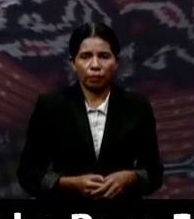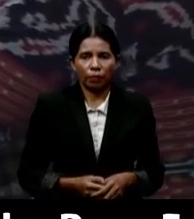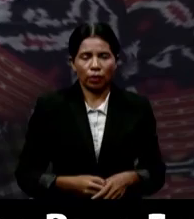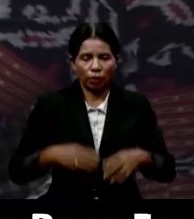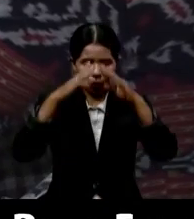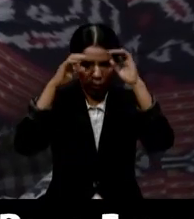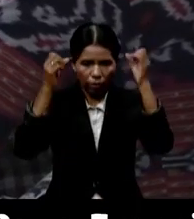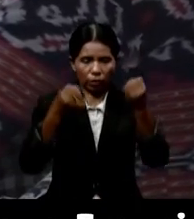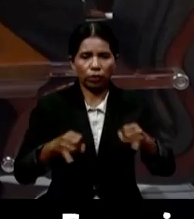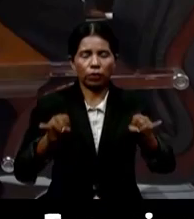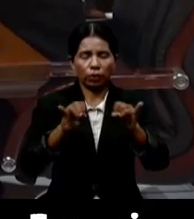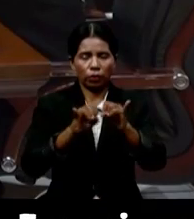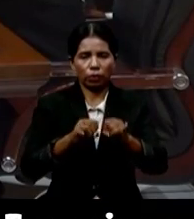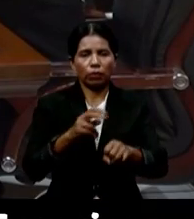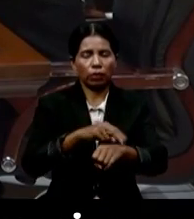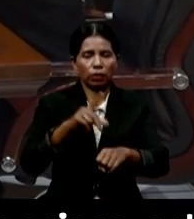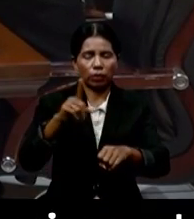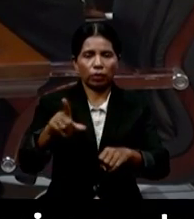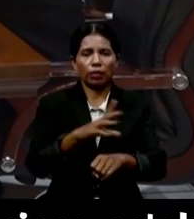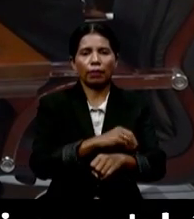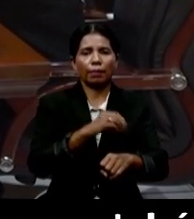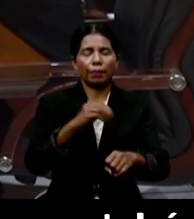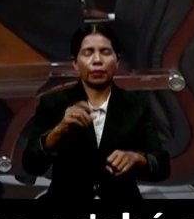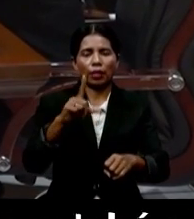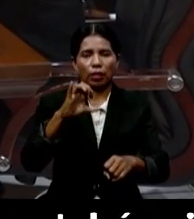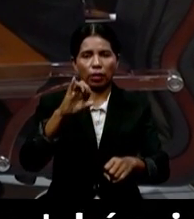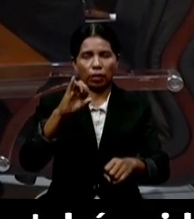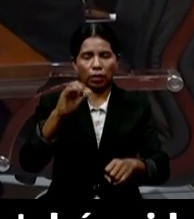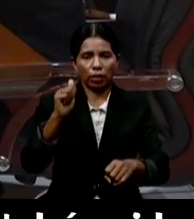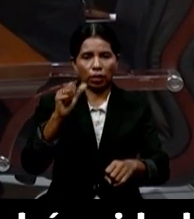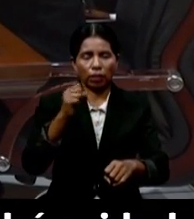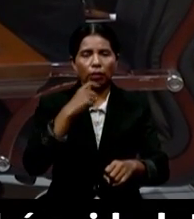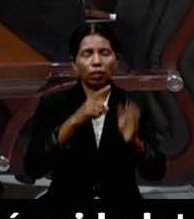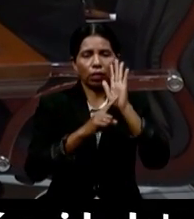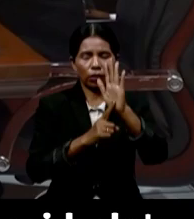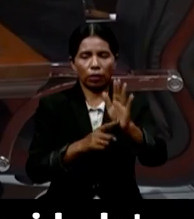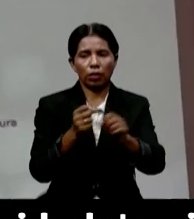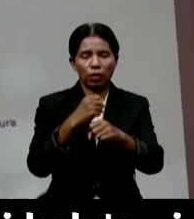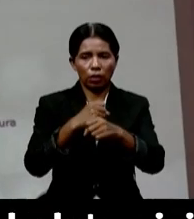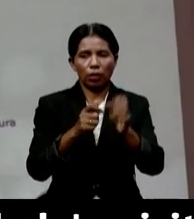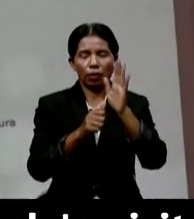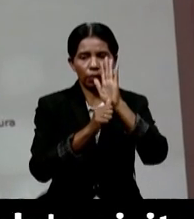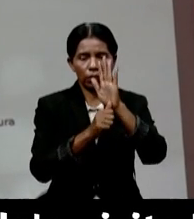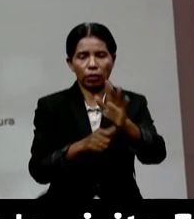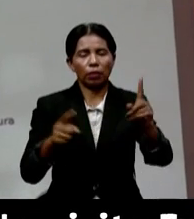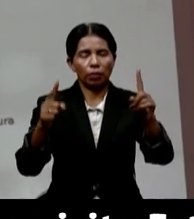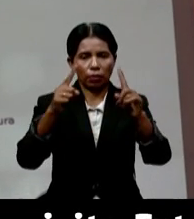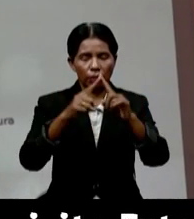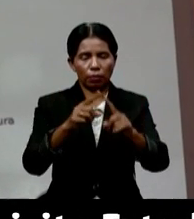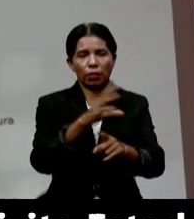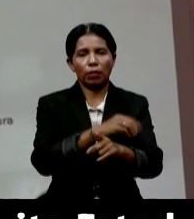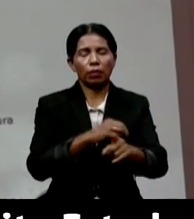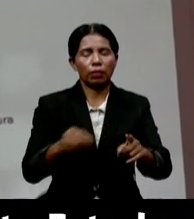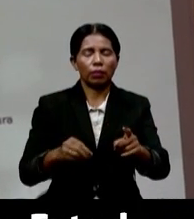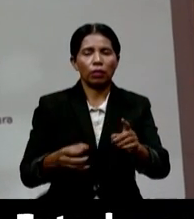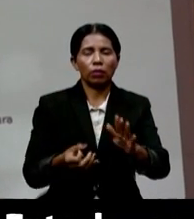Presidente do Instituto Nacional de Estatística Timor-Leste, Elias dos Santos, a tua questão, né? A fim de apresentação do índice preço consumidor